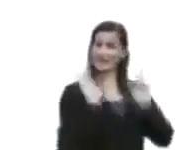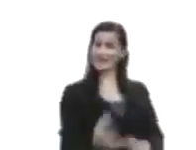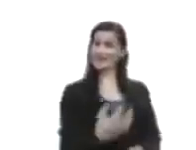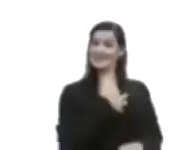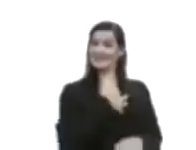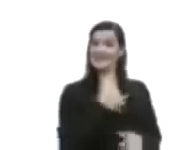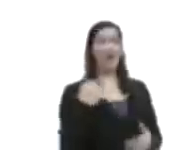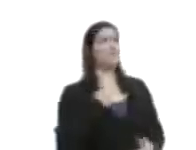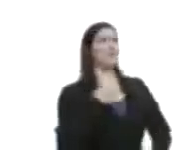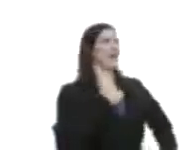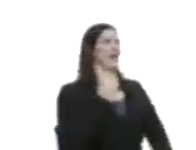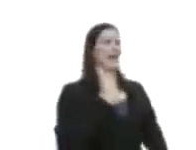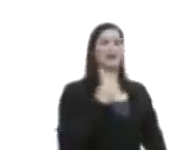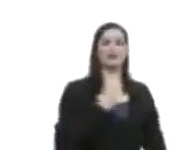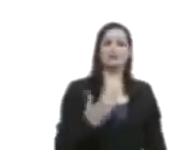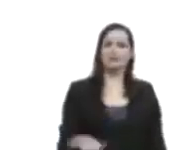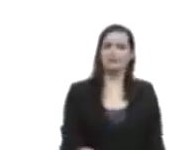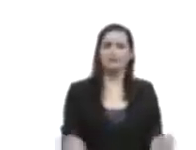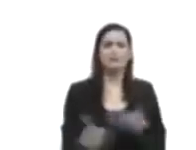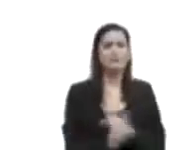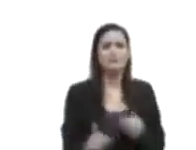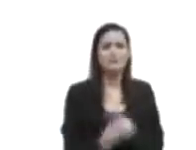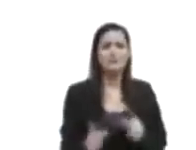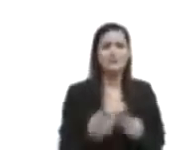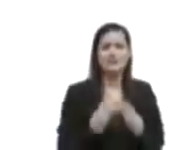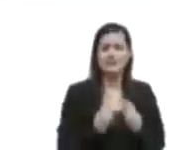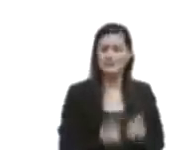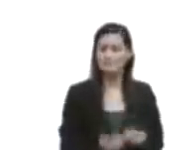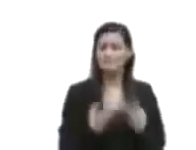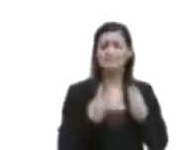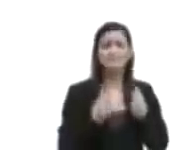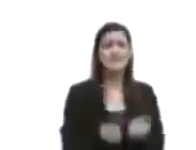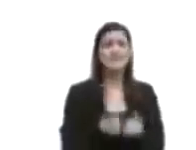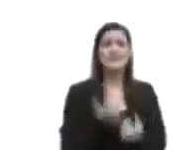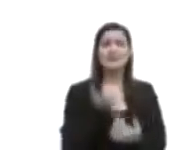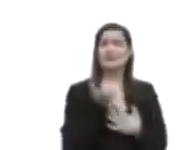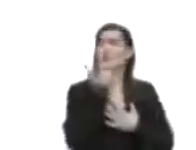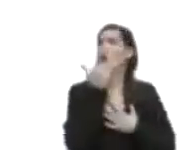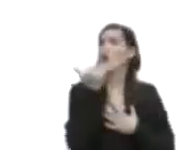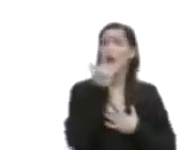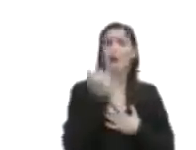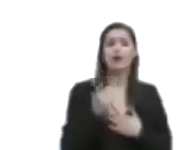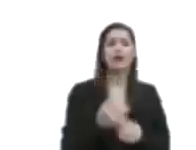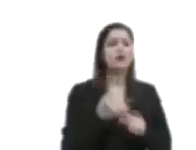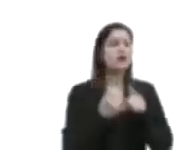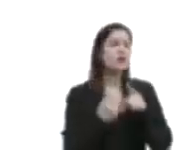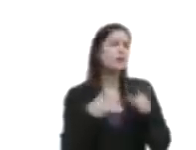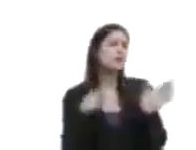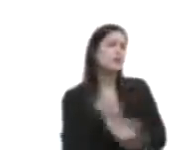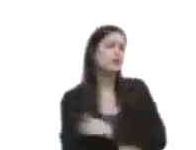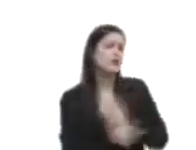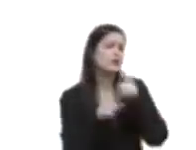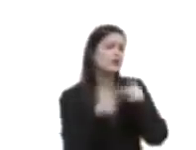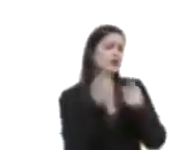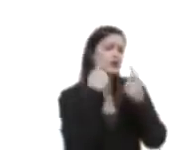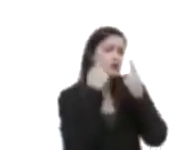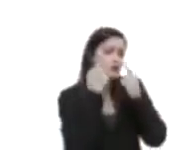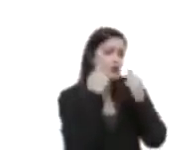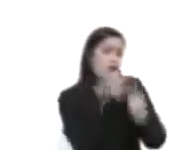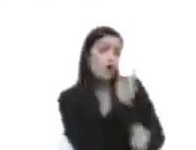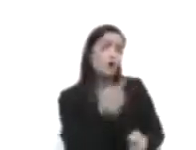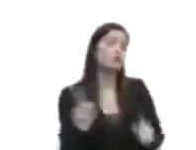Absolutamente. Ele é sensível ao seu pecado. Deixa eu te dizer, qual a última vez que você chorou por um pecado